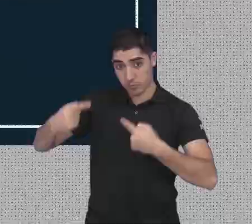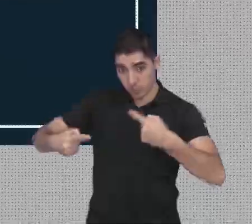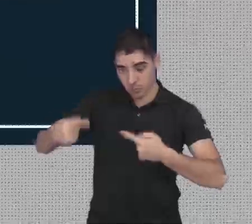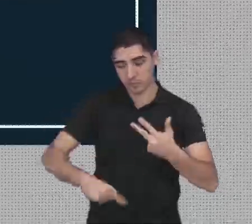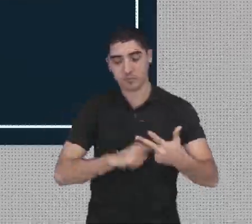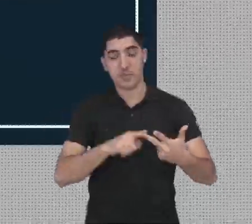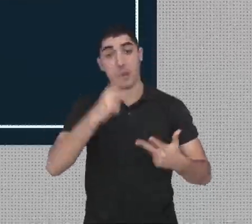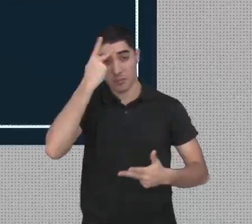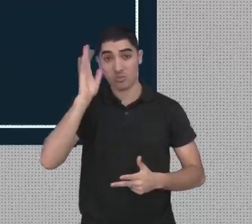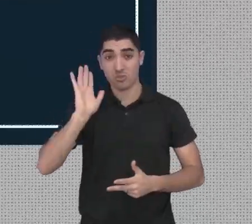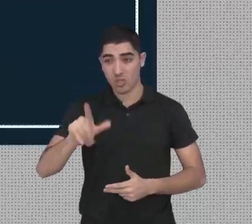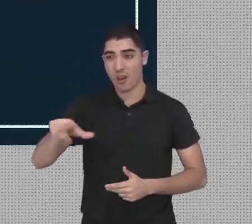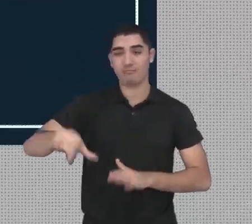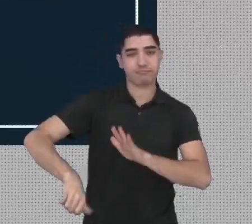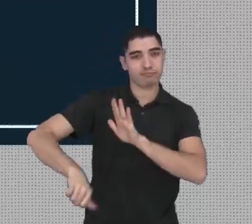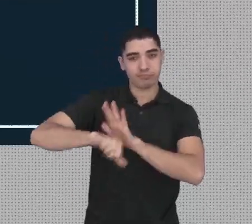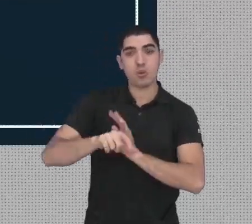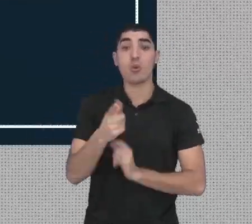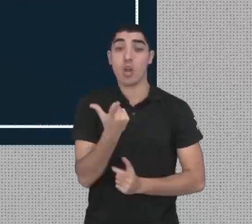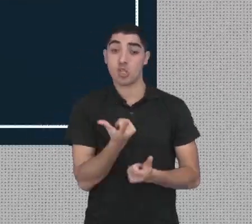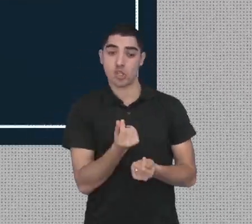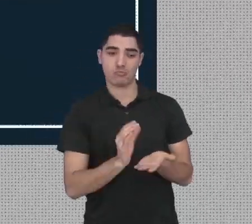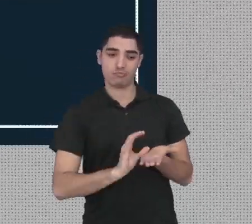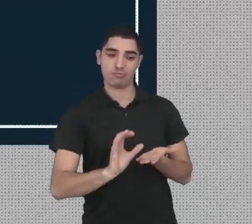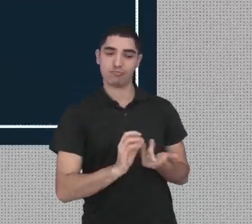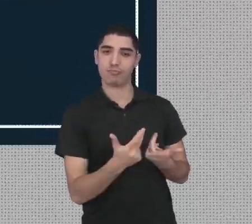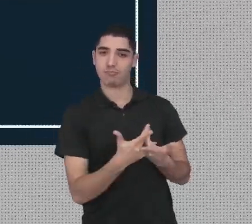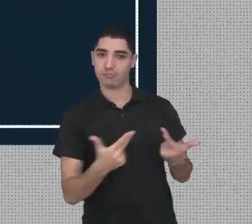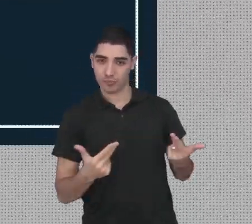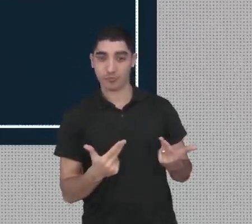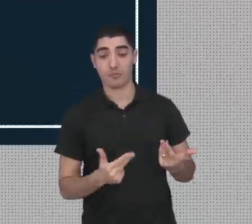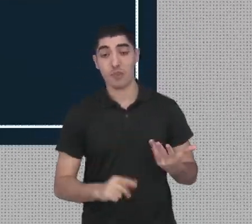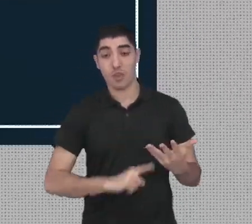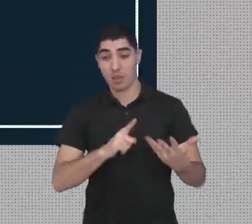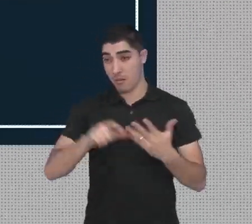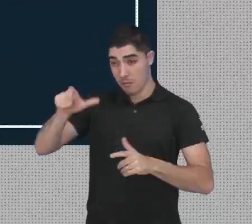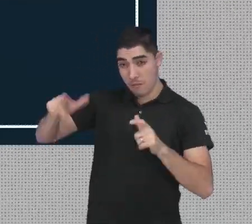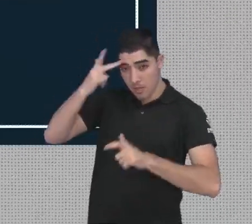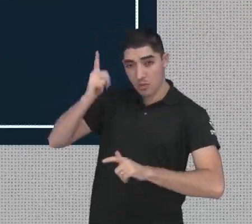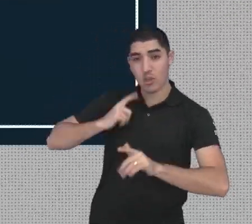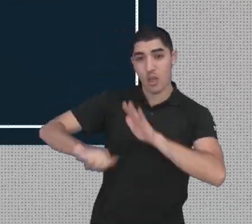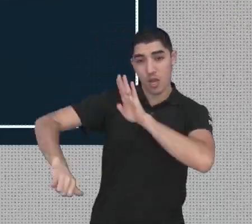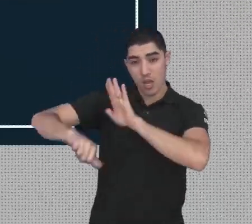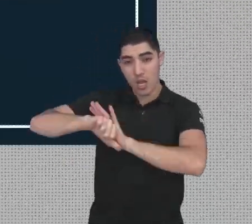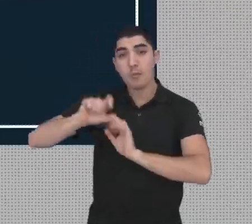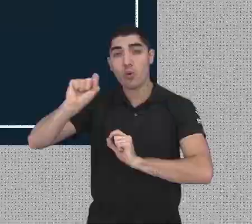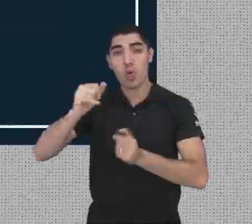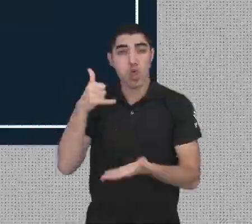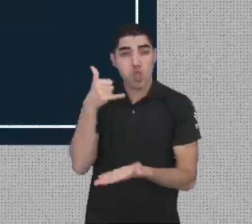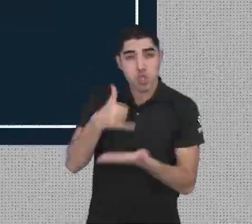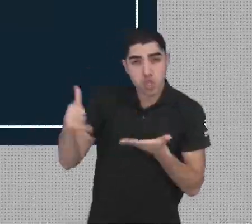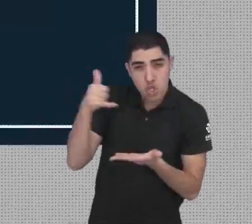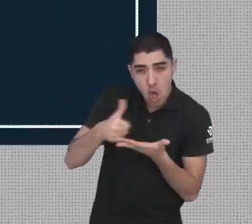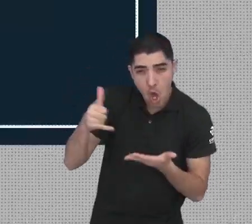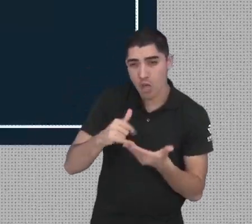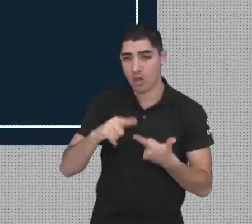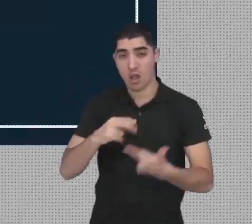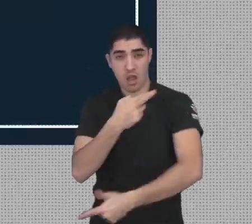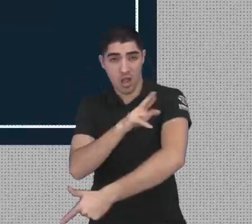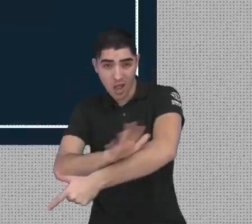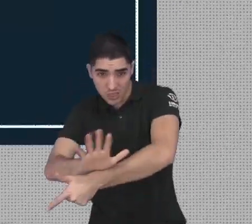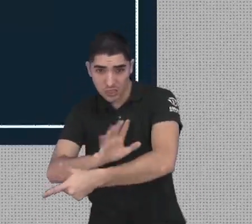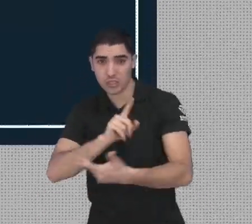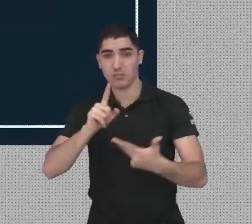político, condenados por corrupção eleitoral ou Caixa 2, e de pessoas condenadas por crimes como tráfico